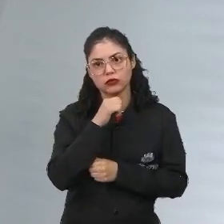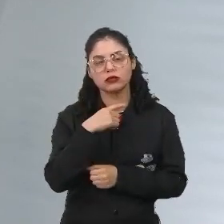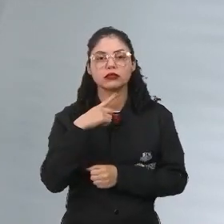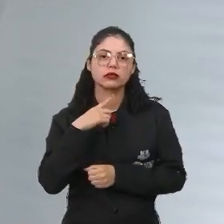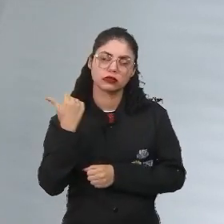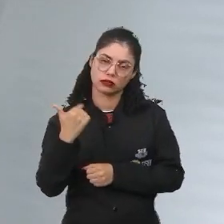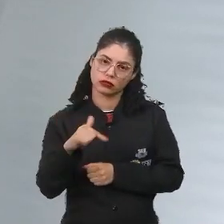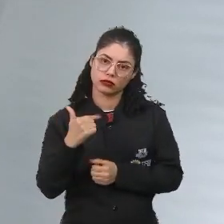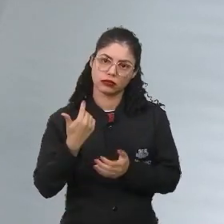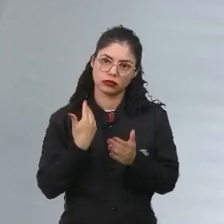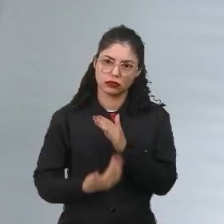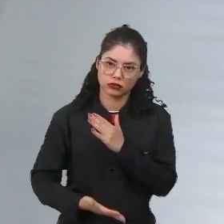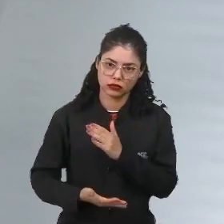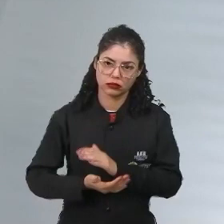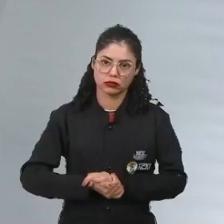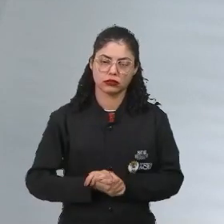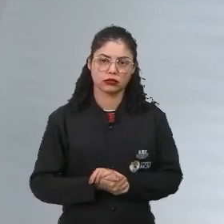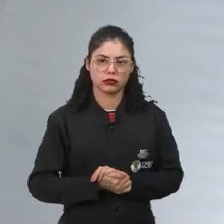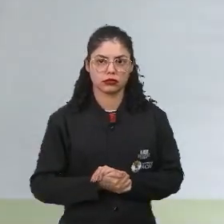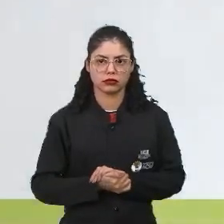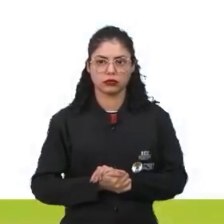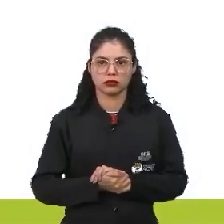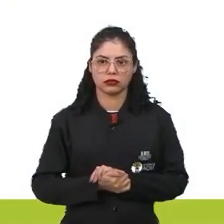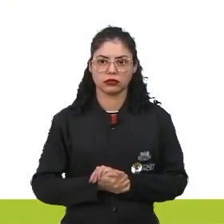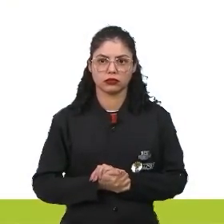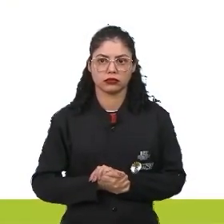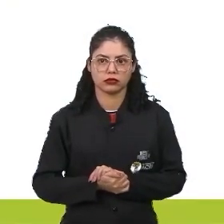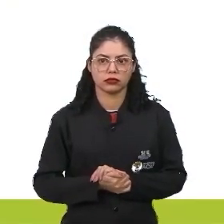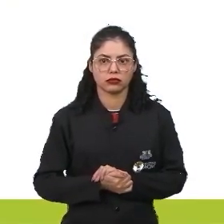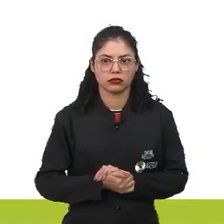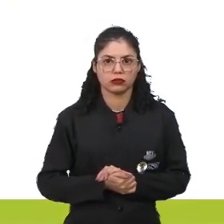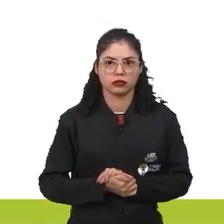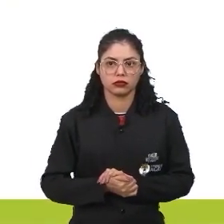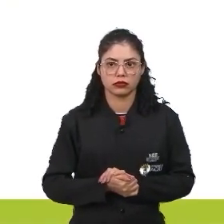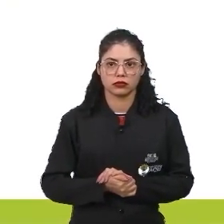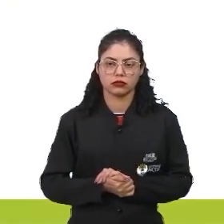venha a haver aí essa perca na bateia.